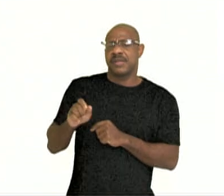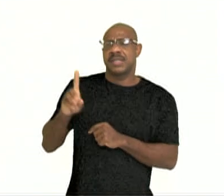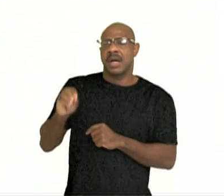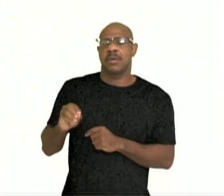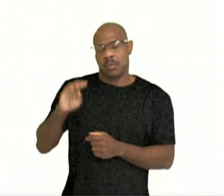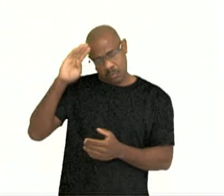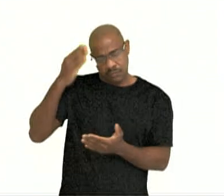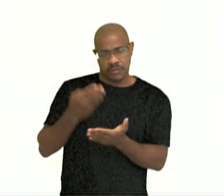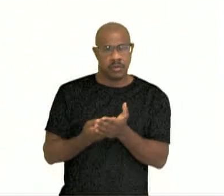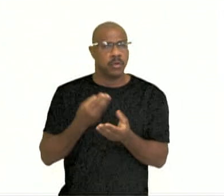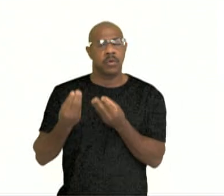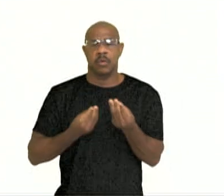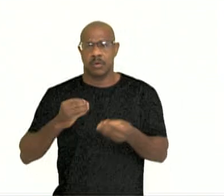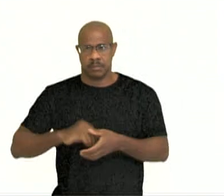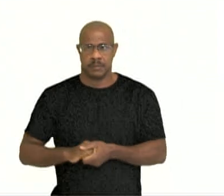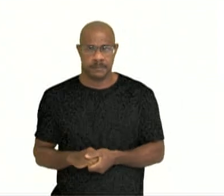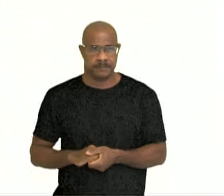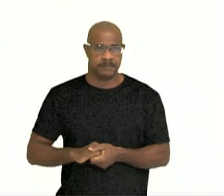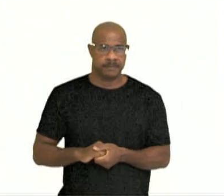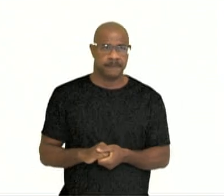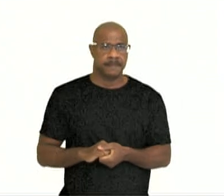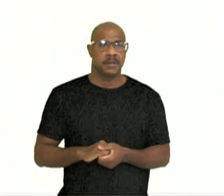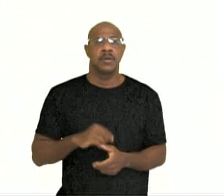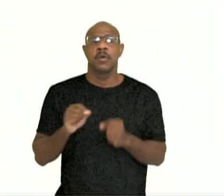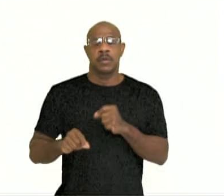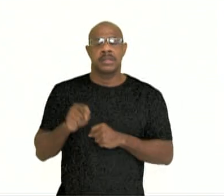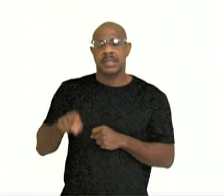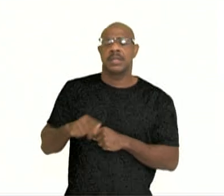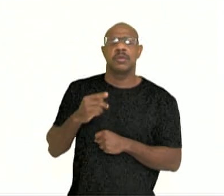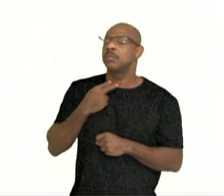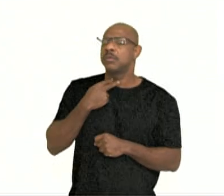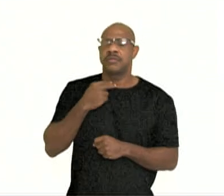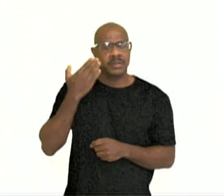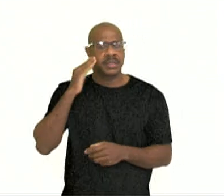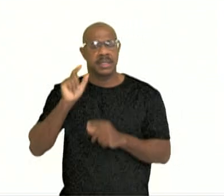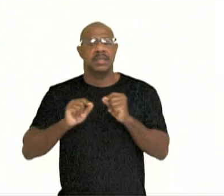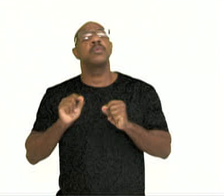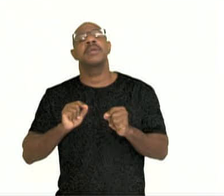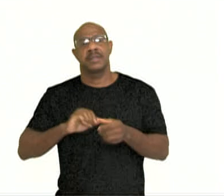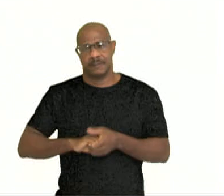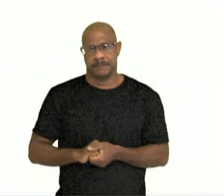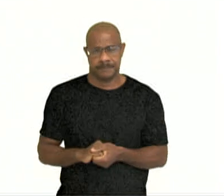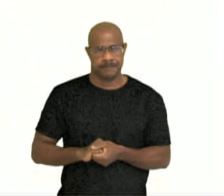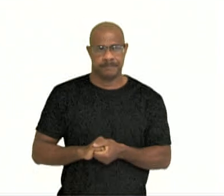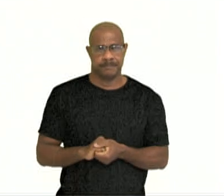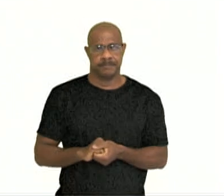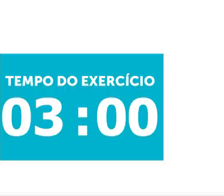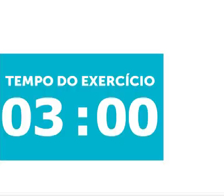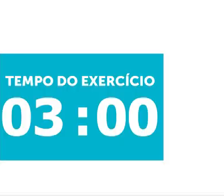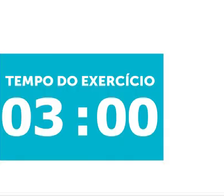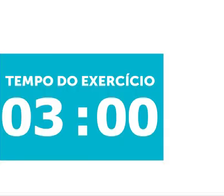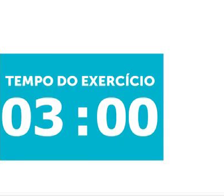O que ele não podia entender? Vamos pensar aí, eu volto já já comentando essa questão com você.